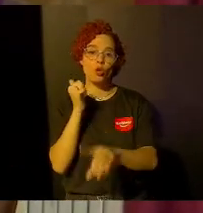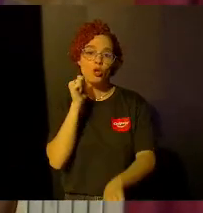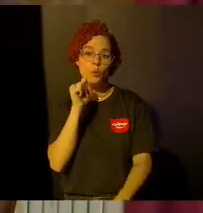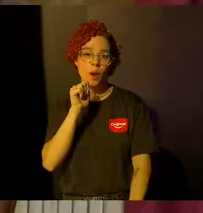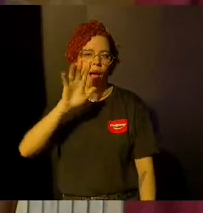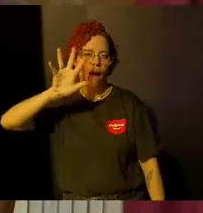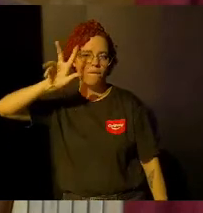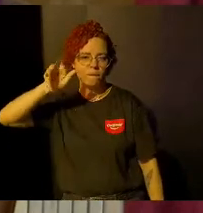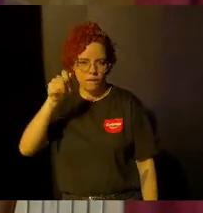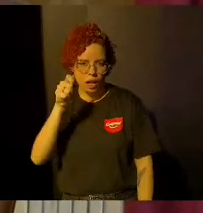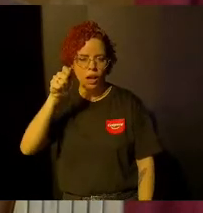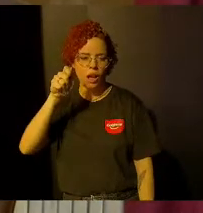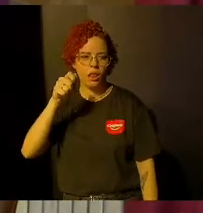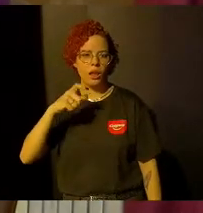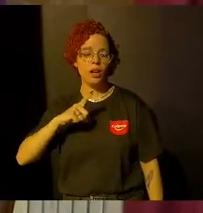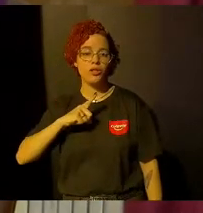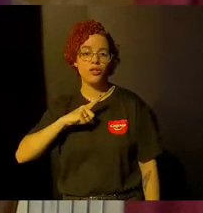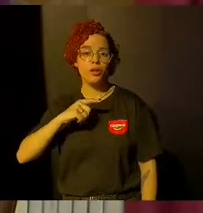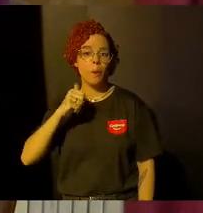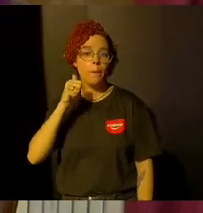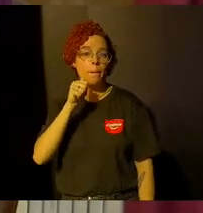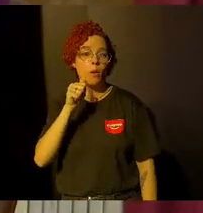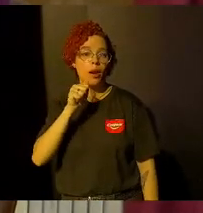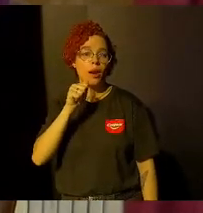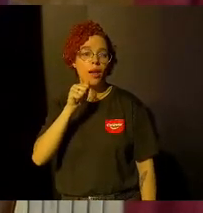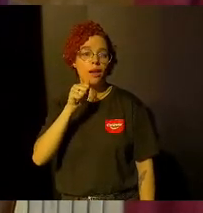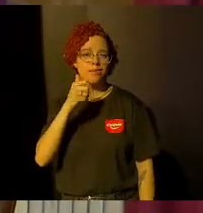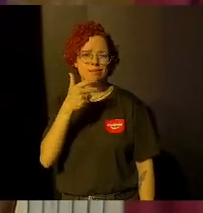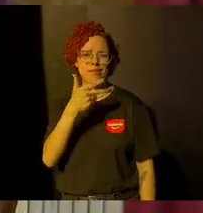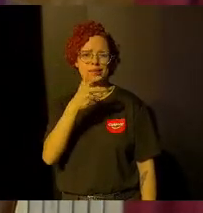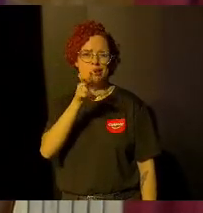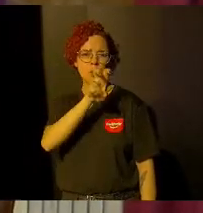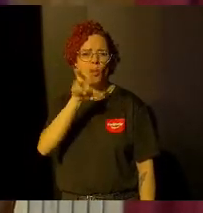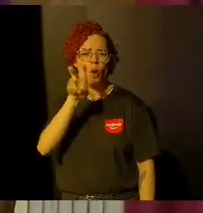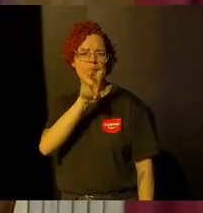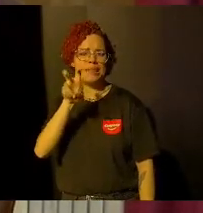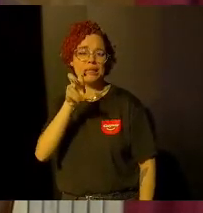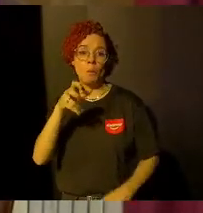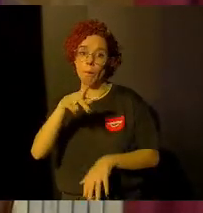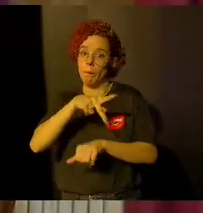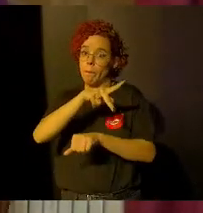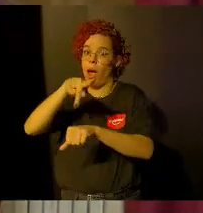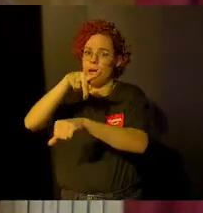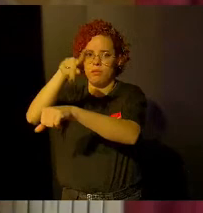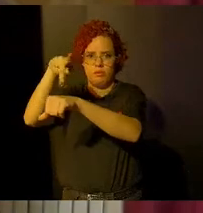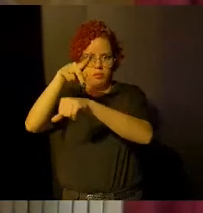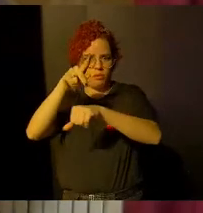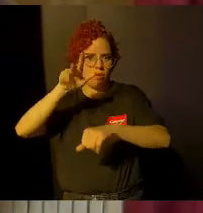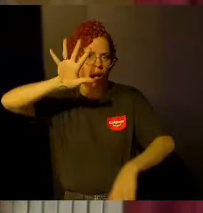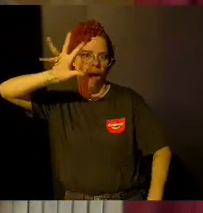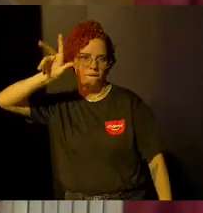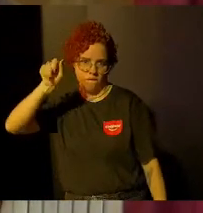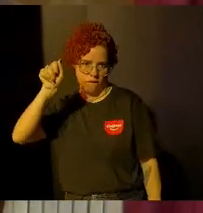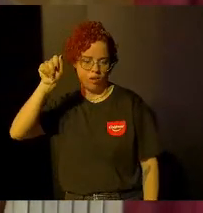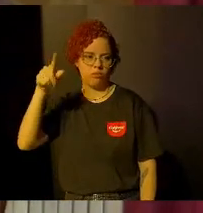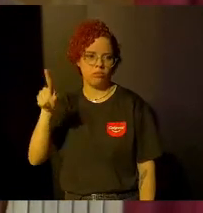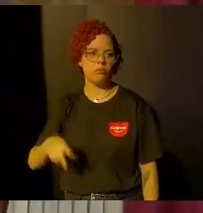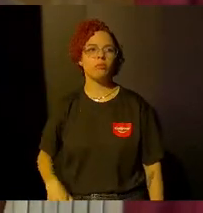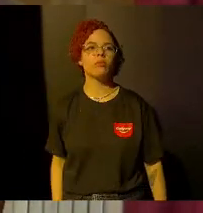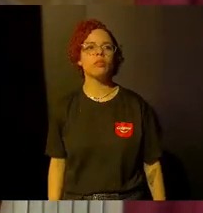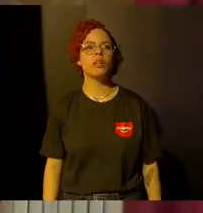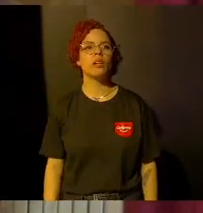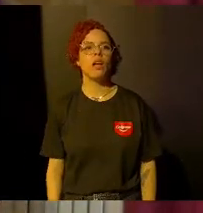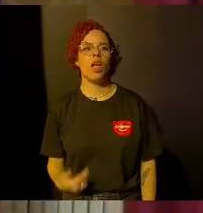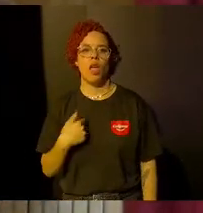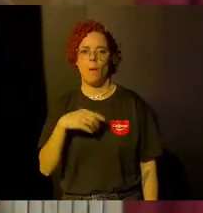Então tinha mulheres de 55 países da África e nos momentos em que eu tava sem crachá e de boca fechada todas